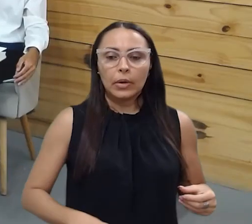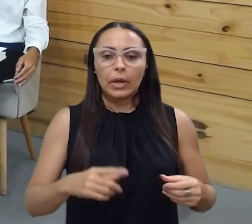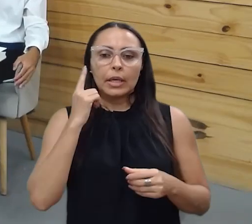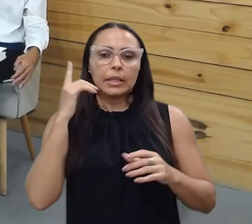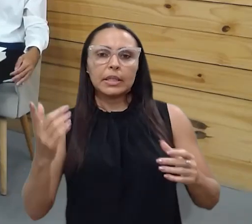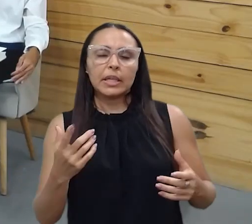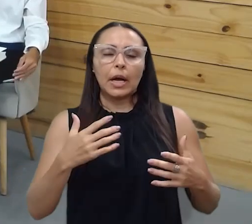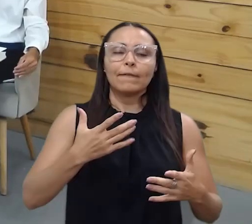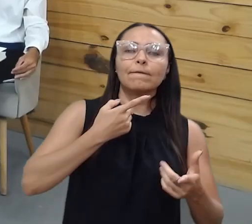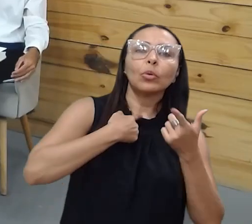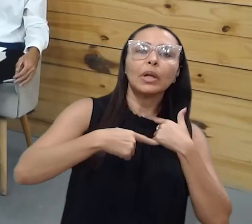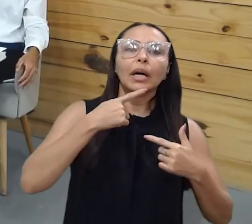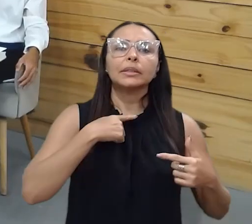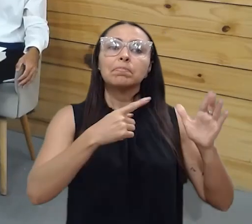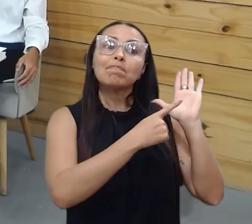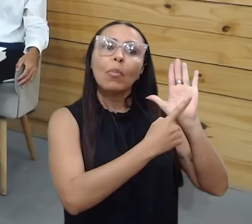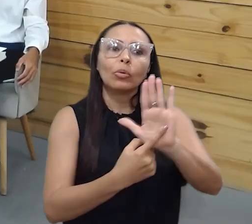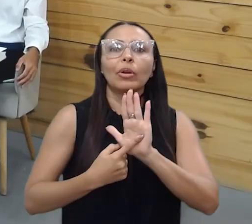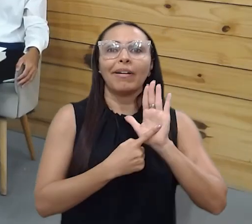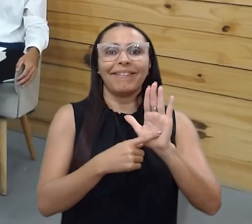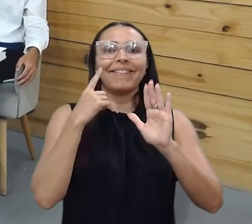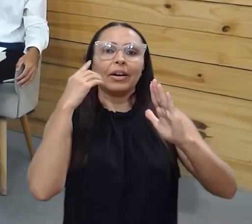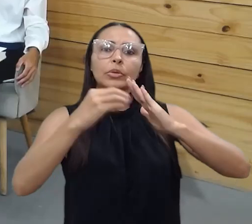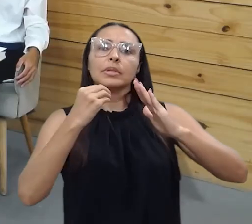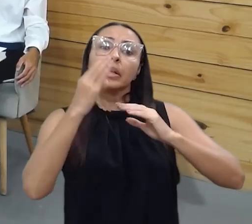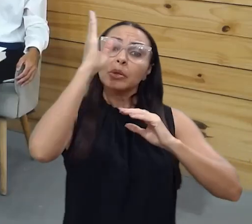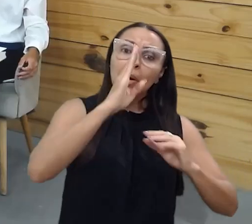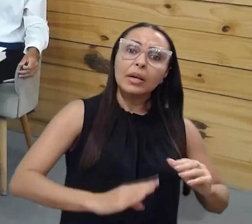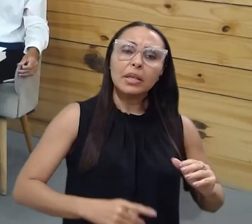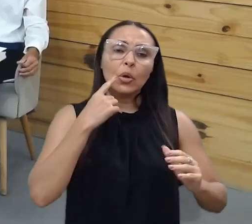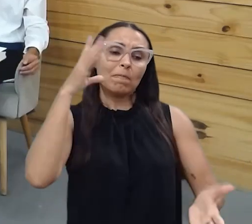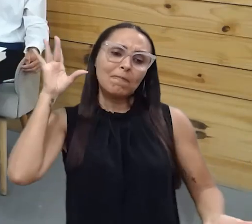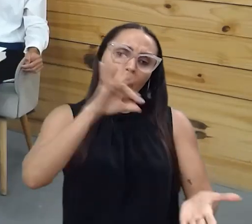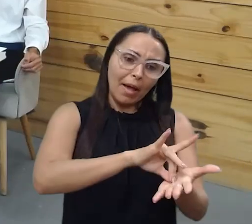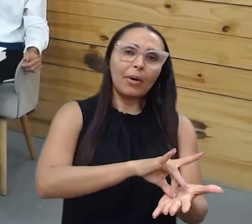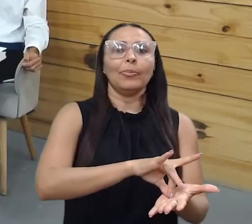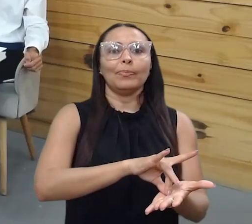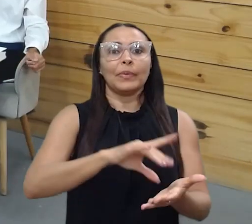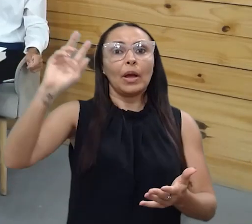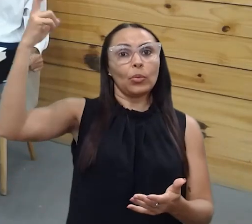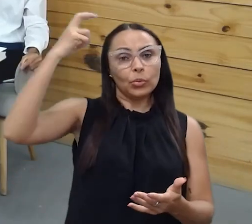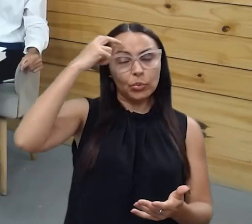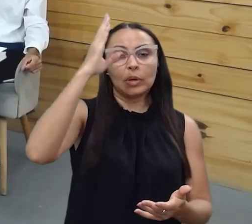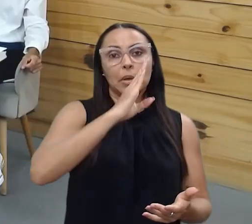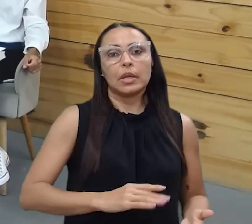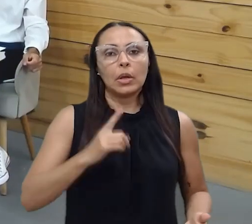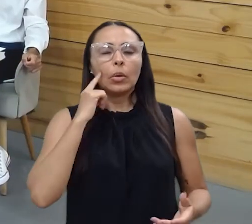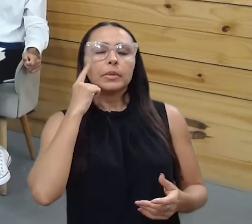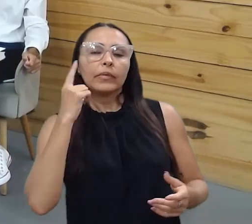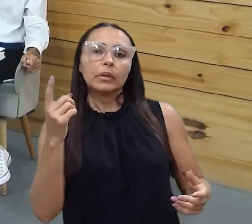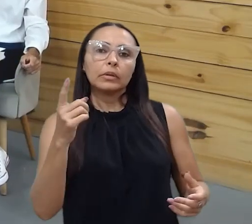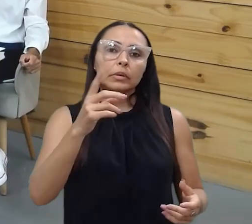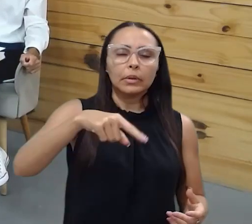essa vontade de trazer, de mostrar, né, o design brasileiro, a potencialidade da cultura brasileira. Vocês podem